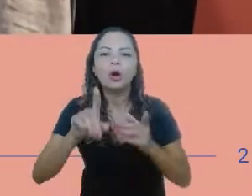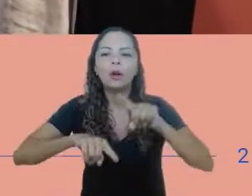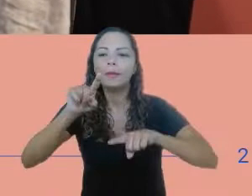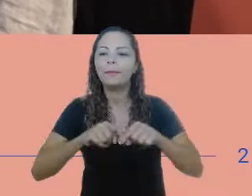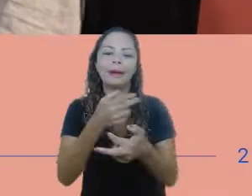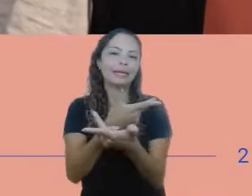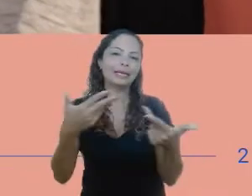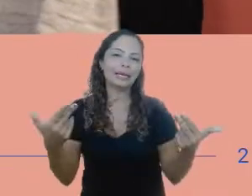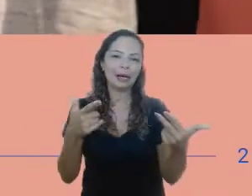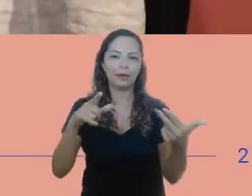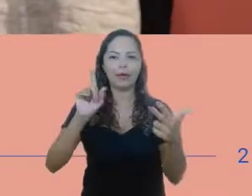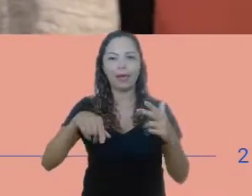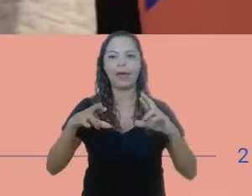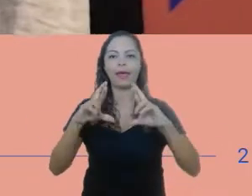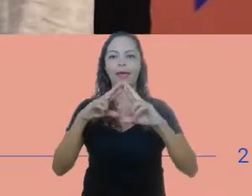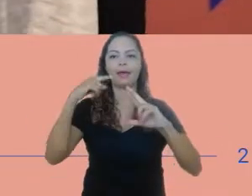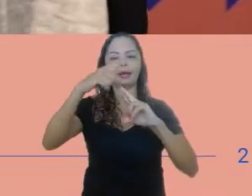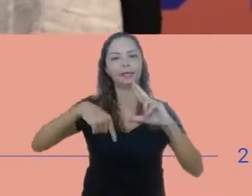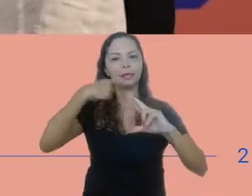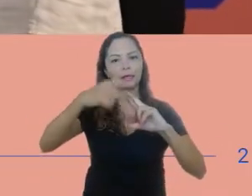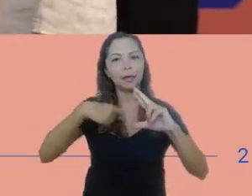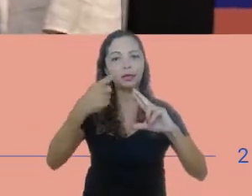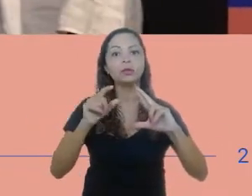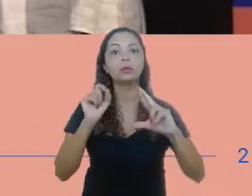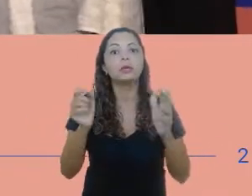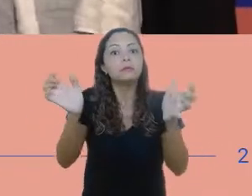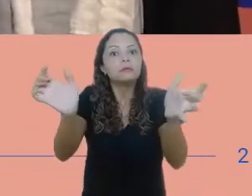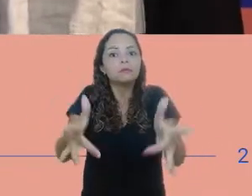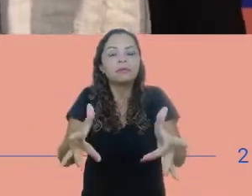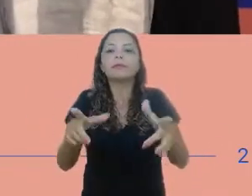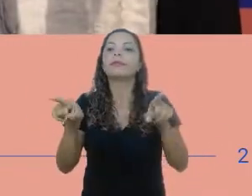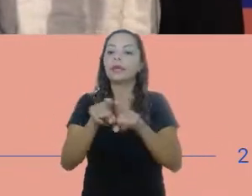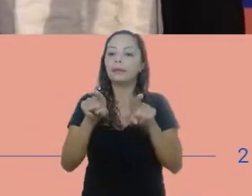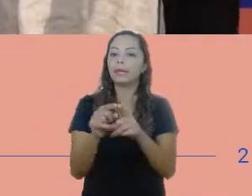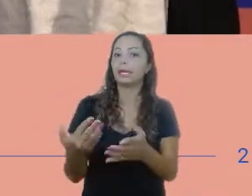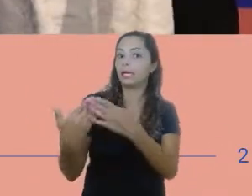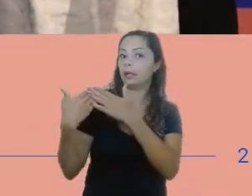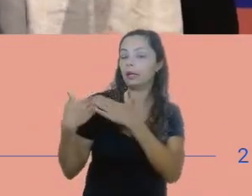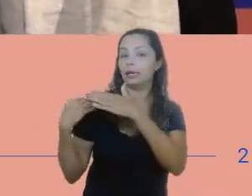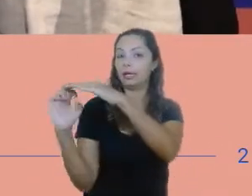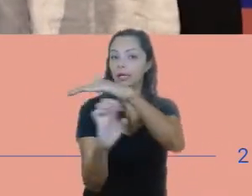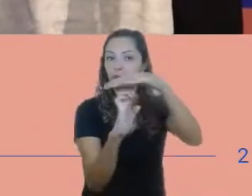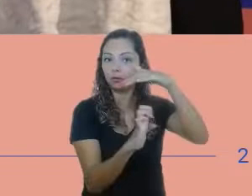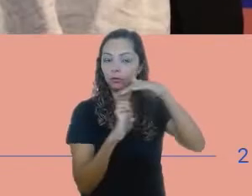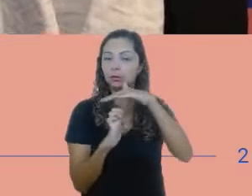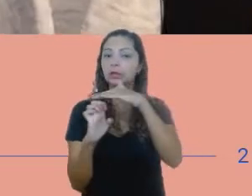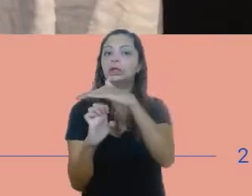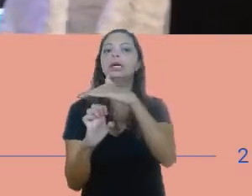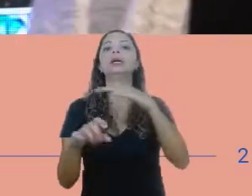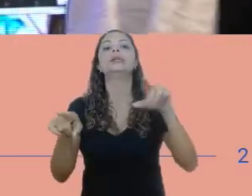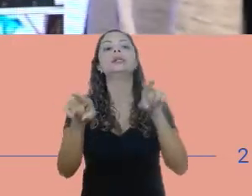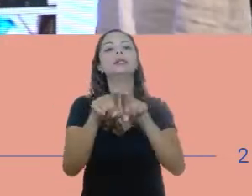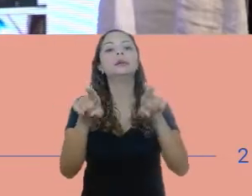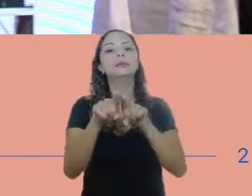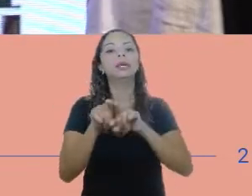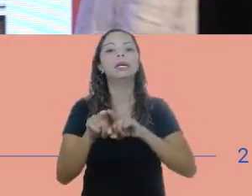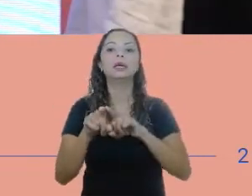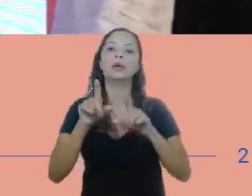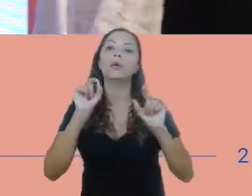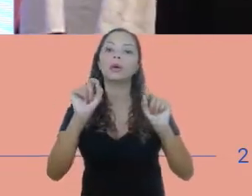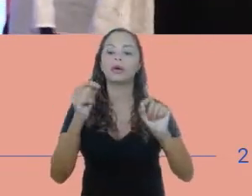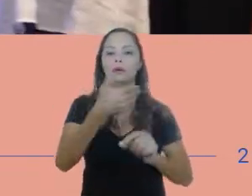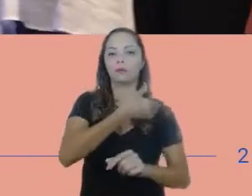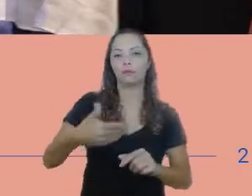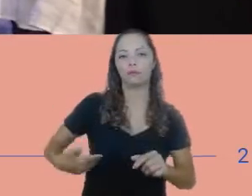resíduos a gente tá falando do papel das Indústrias mas também do poder público e dos bancos nesse processo